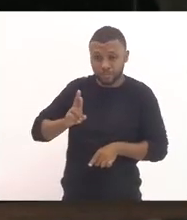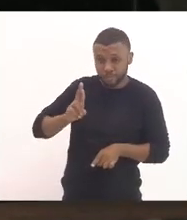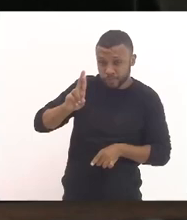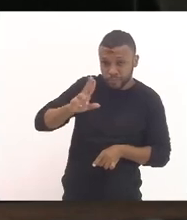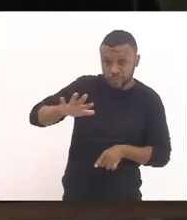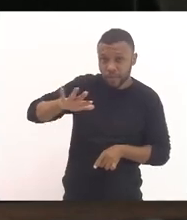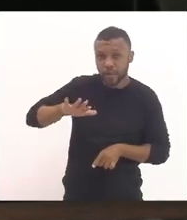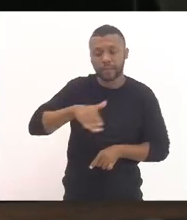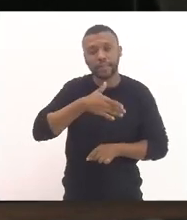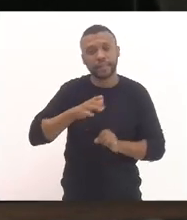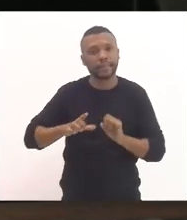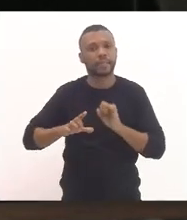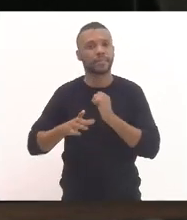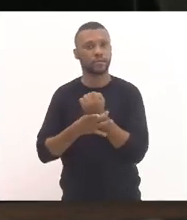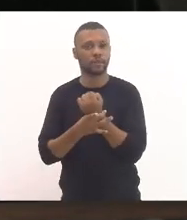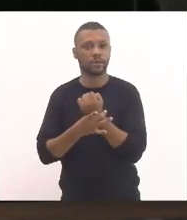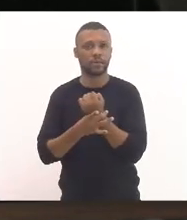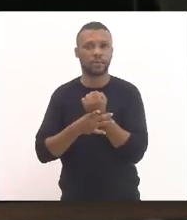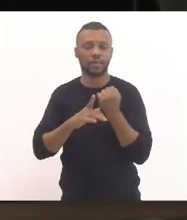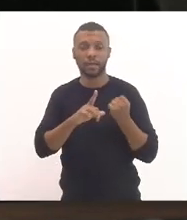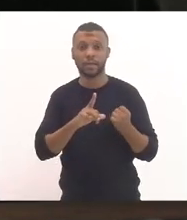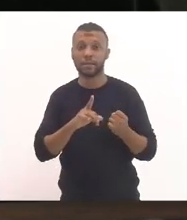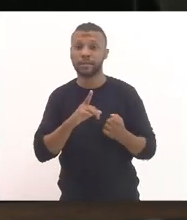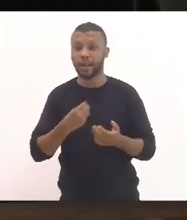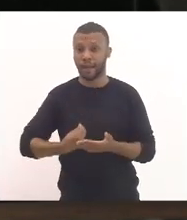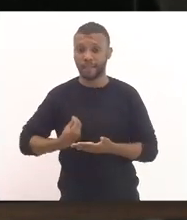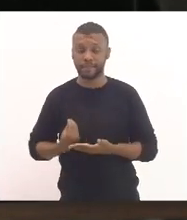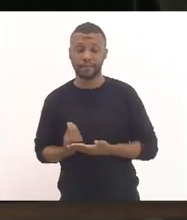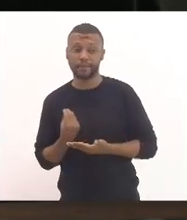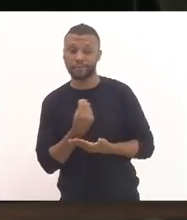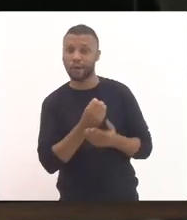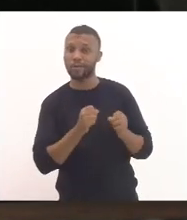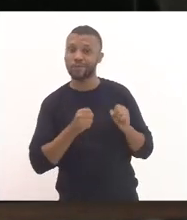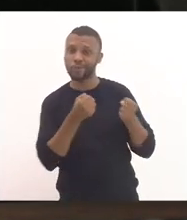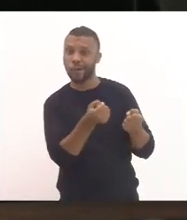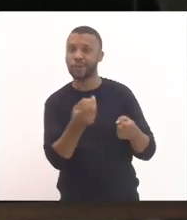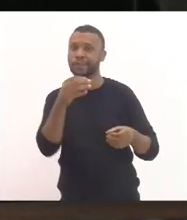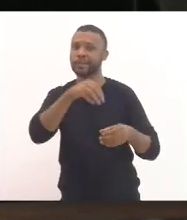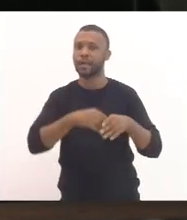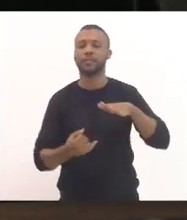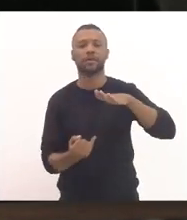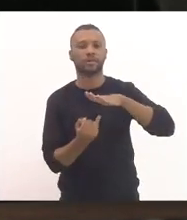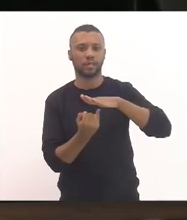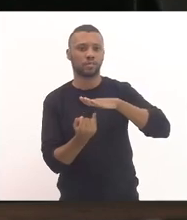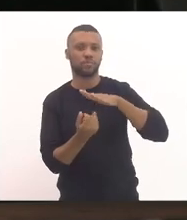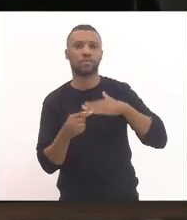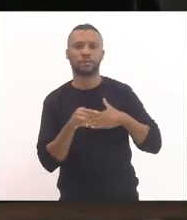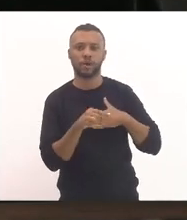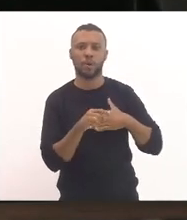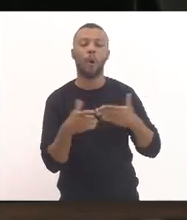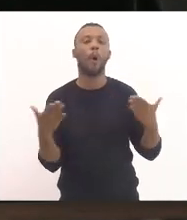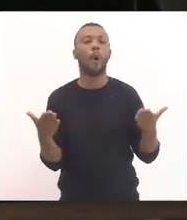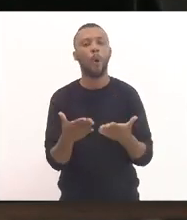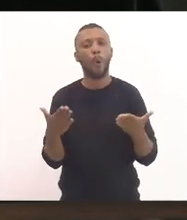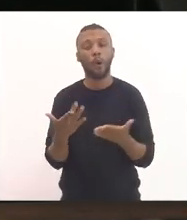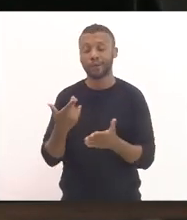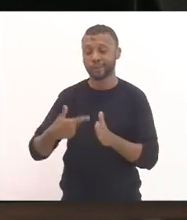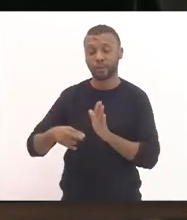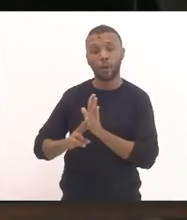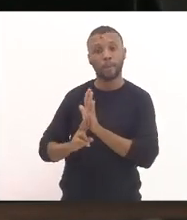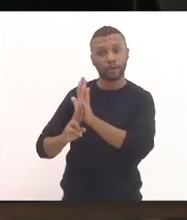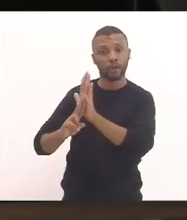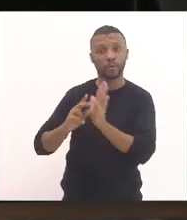Pública ele deixou a vida dele lá ele deu a verdadeira instituição e aqui hoje eu